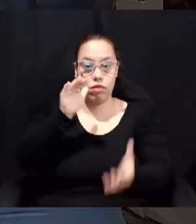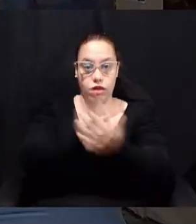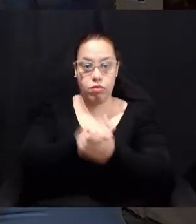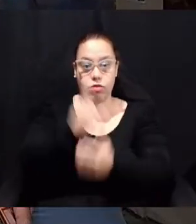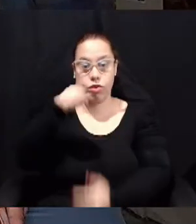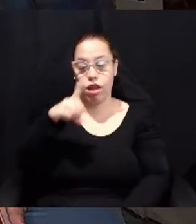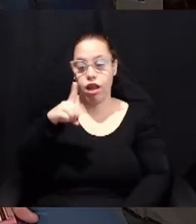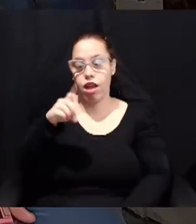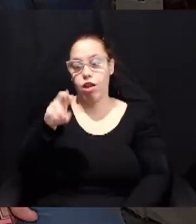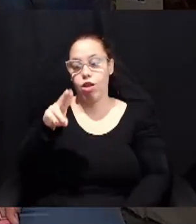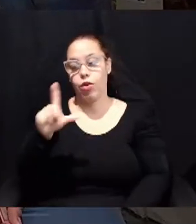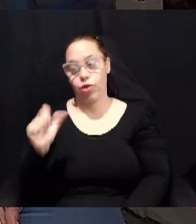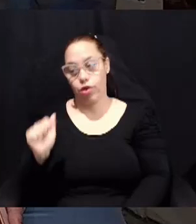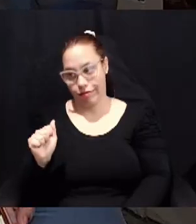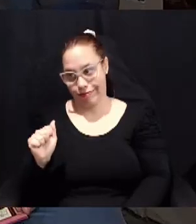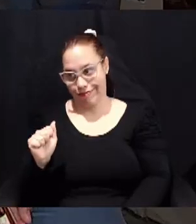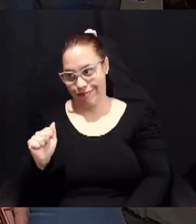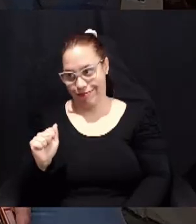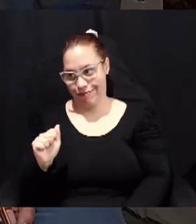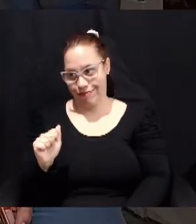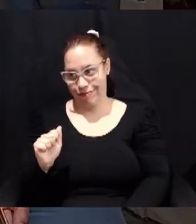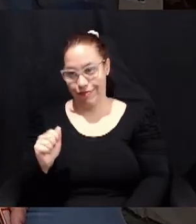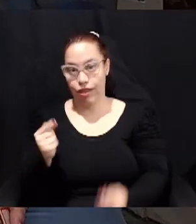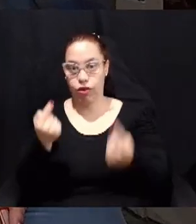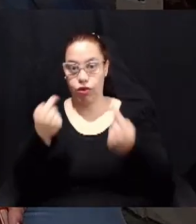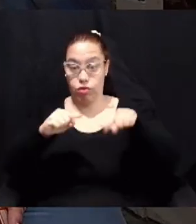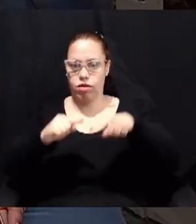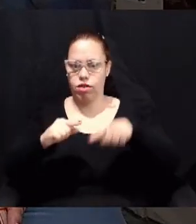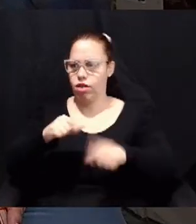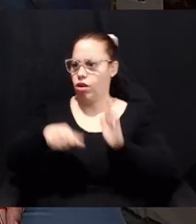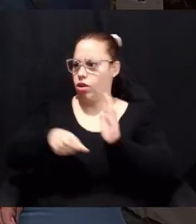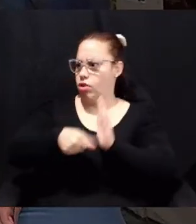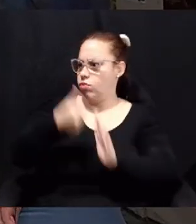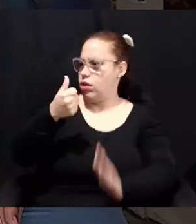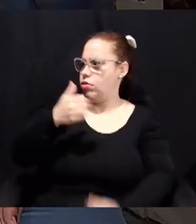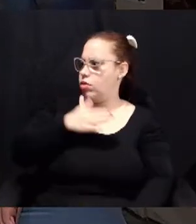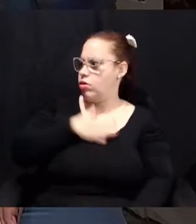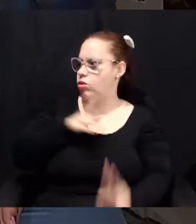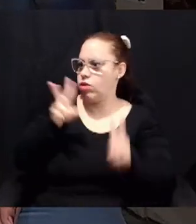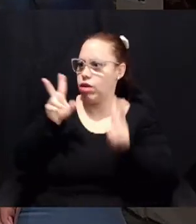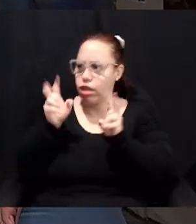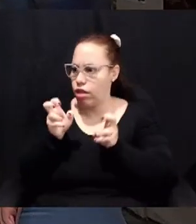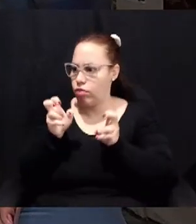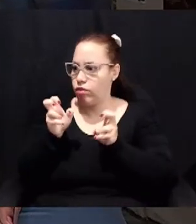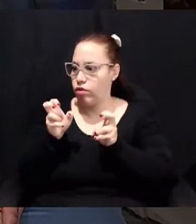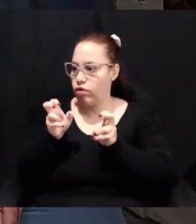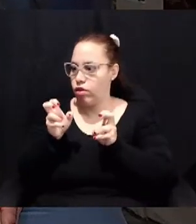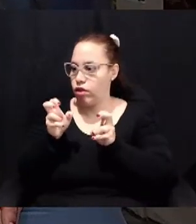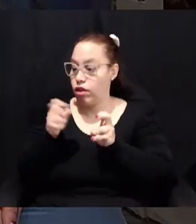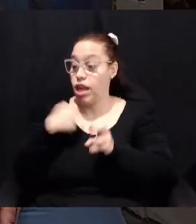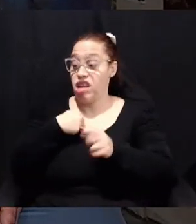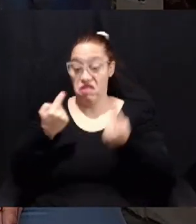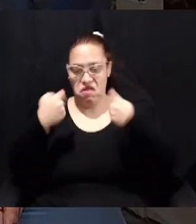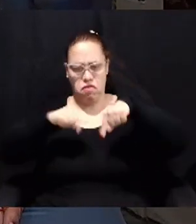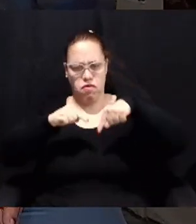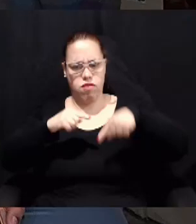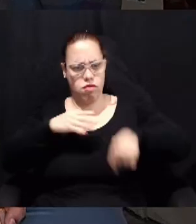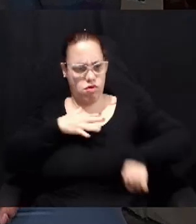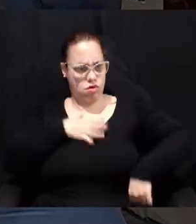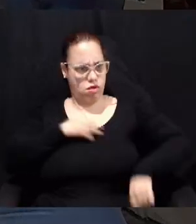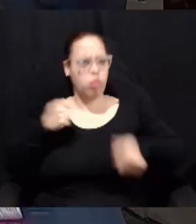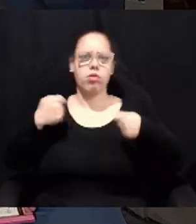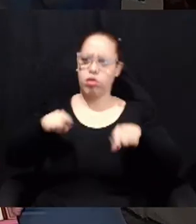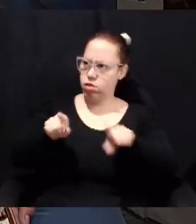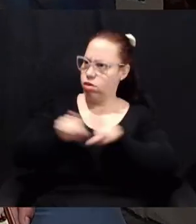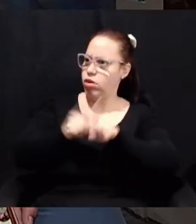legal. Eu mesmo fui confrontado, eu fui o primeiro a ser confrontado com este tema. Então eu falei, se eu fui confrontado, eu preciso também confrontar outras